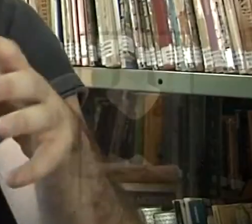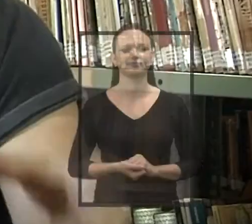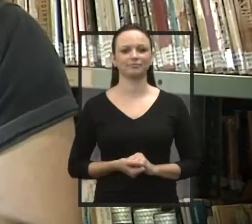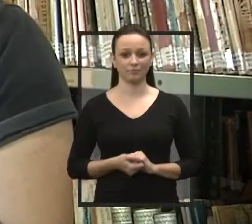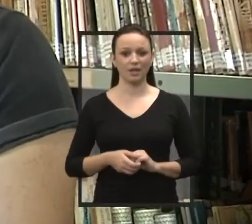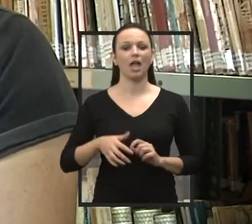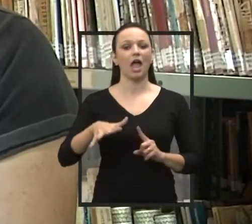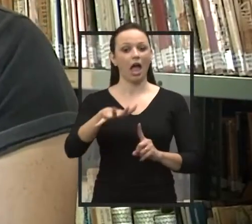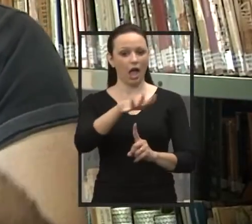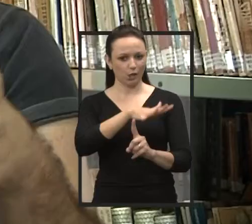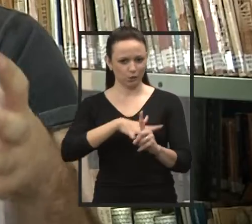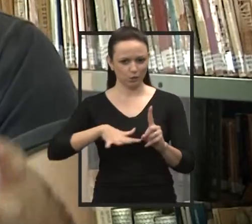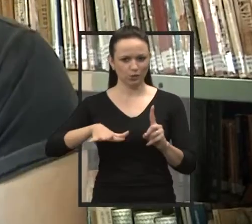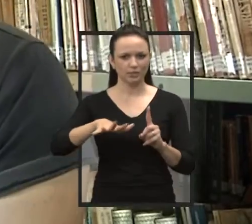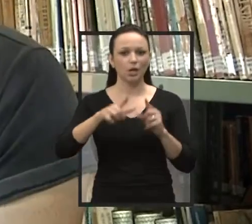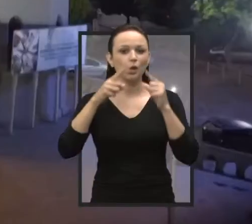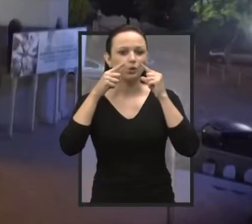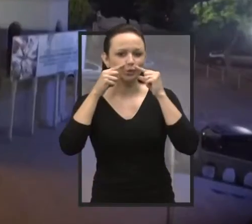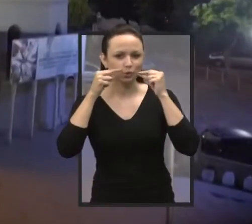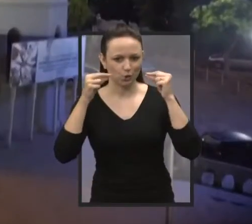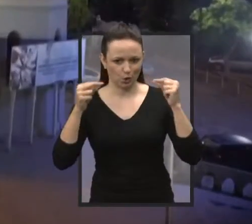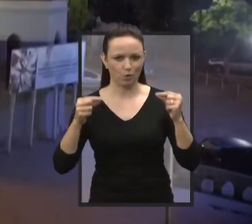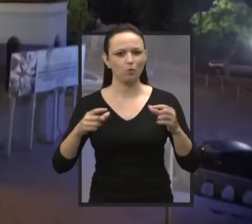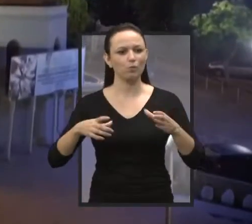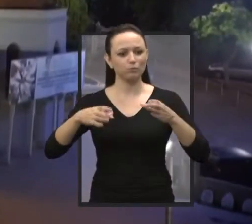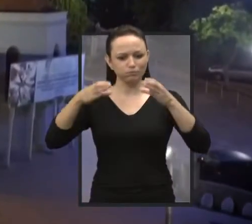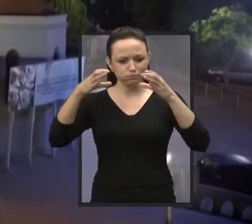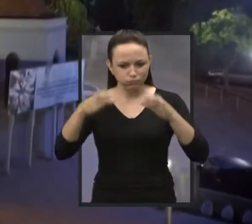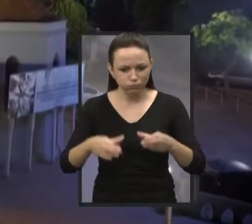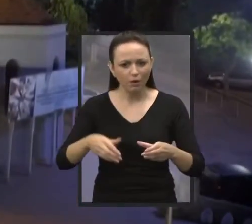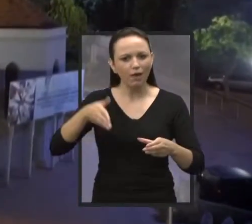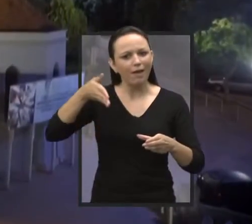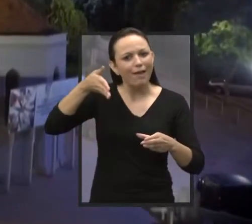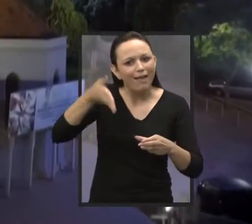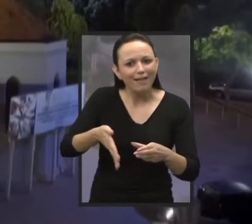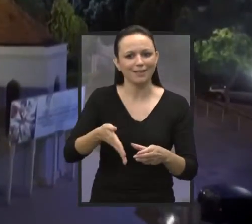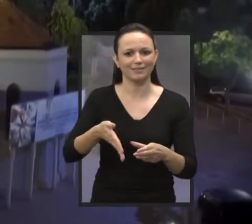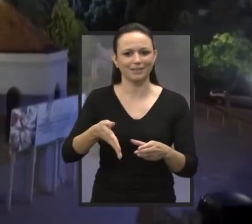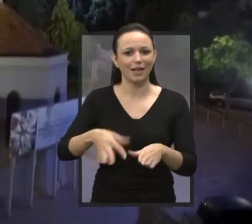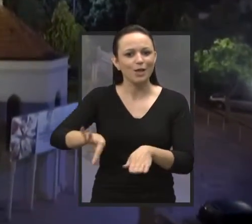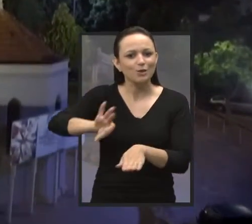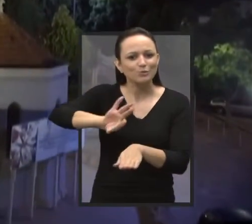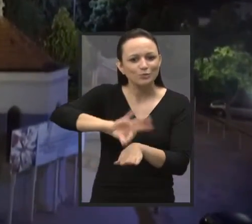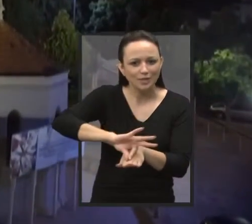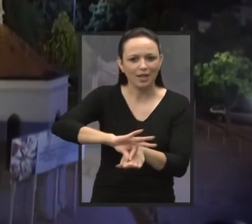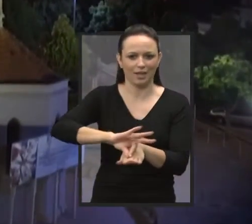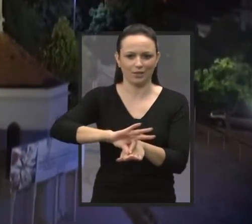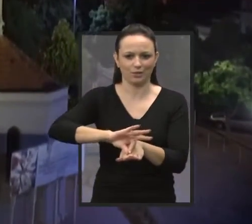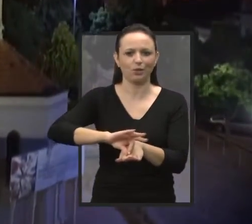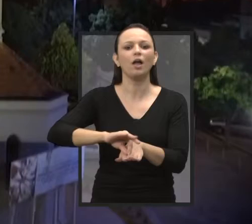A sociedade jauense se concentrava nesse ponto. Então, o centro